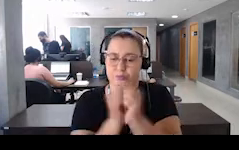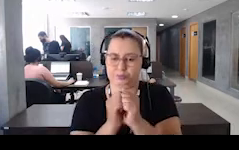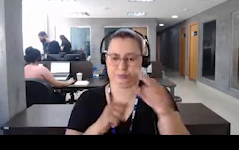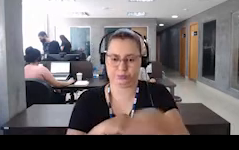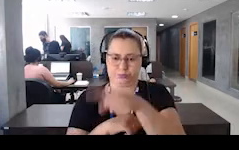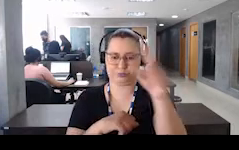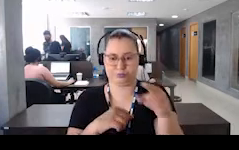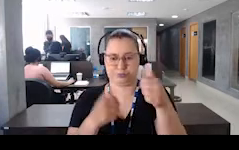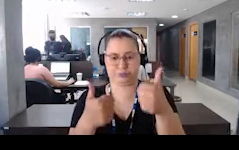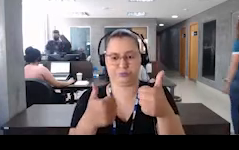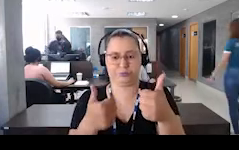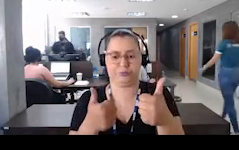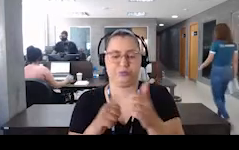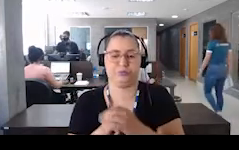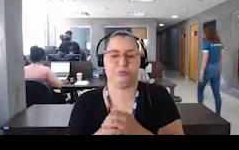vocês,